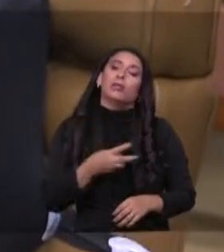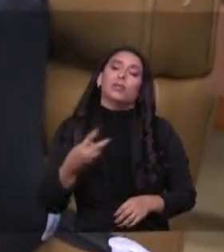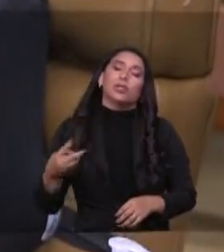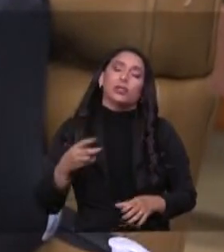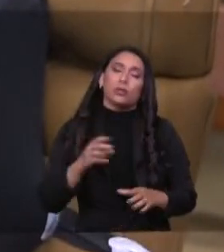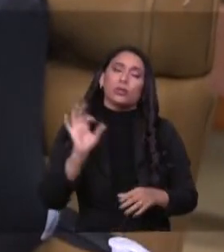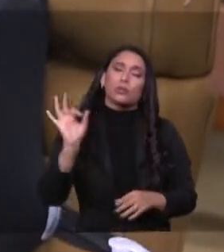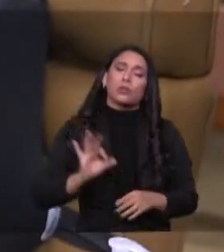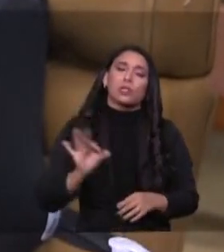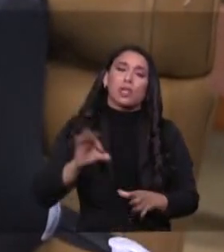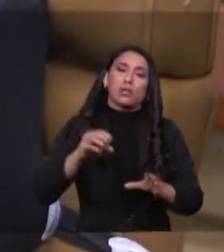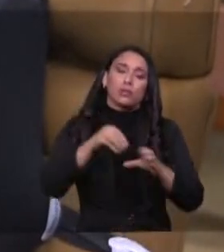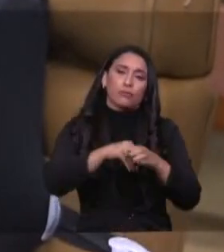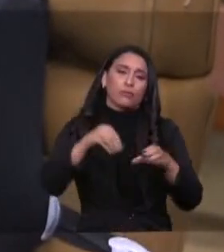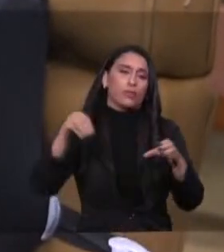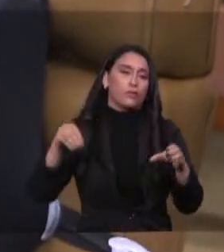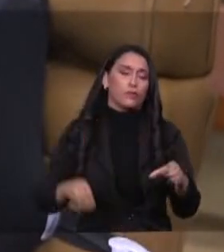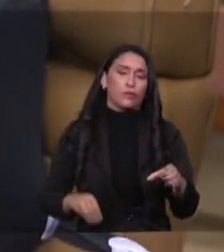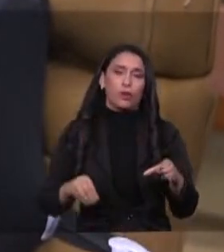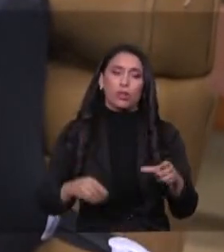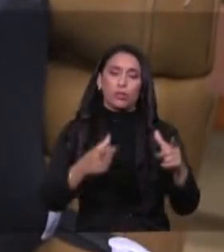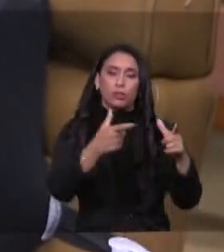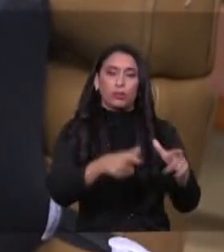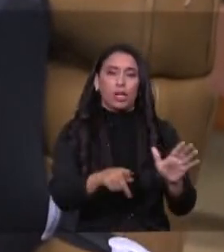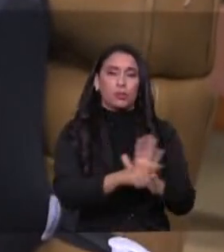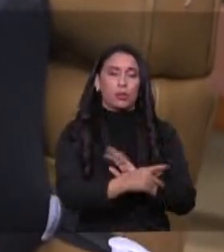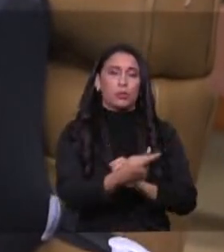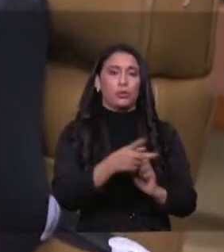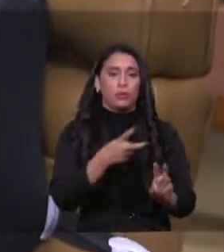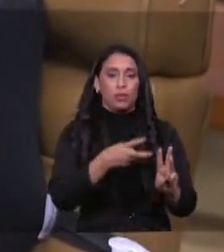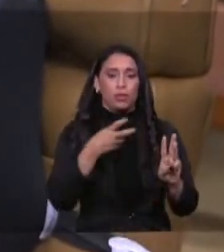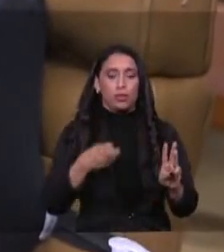92% fora das terras indígenas. Minas Gerais,